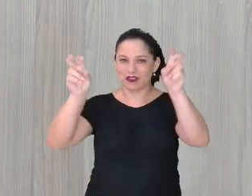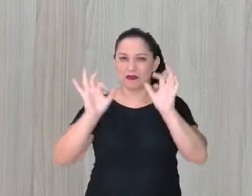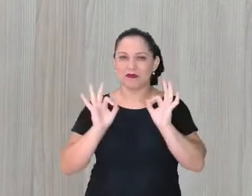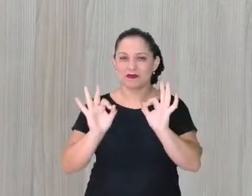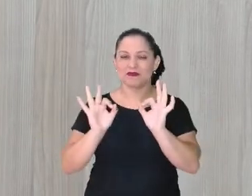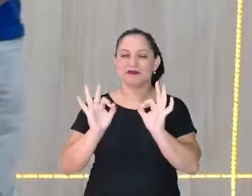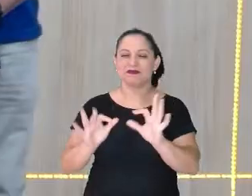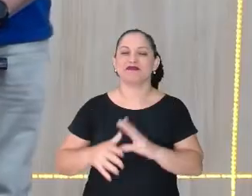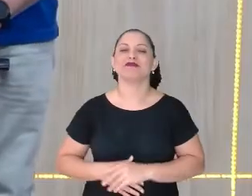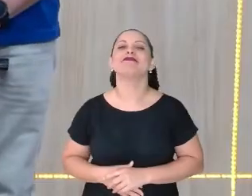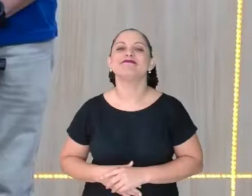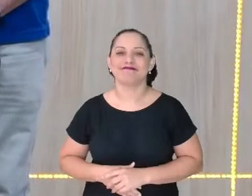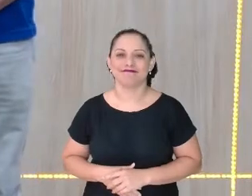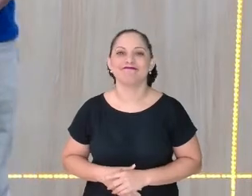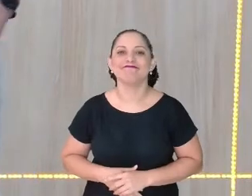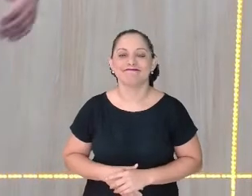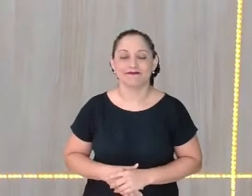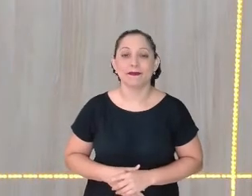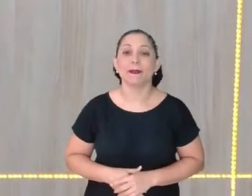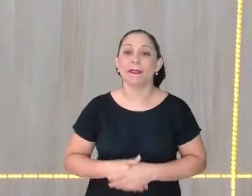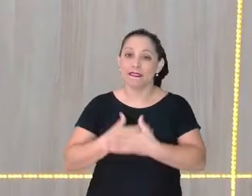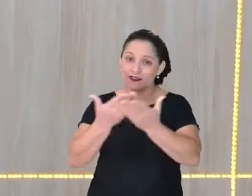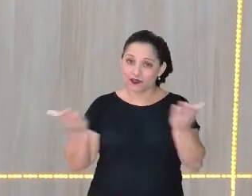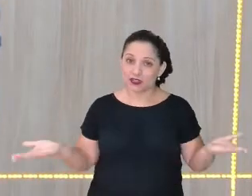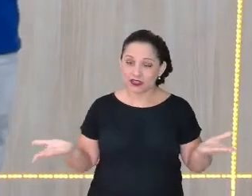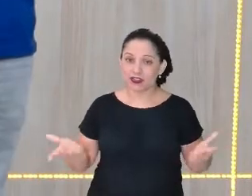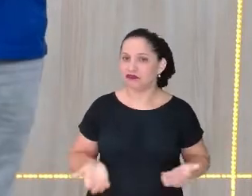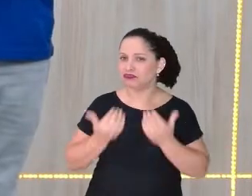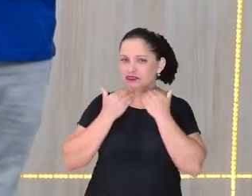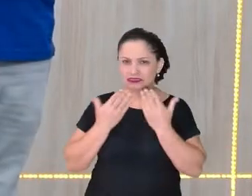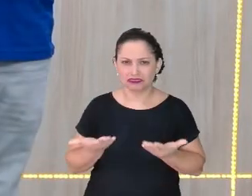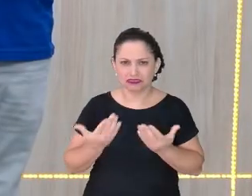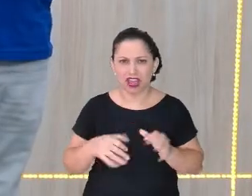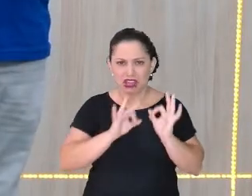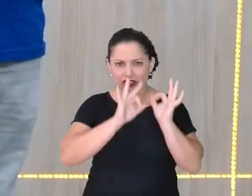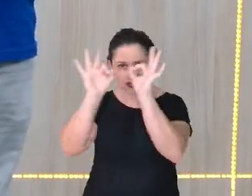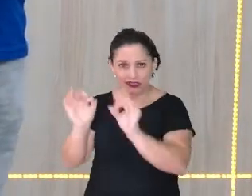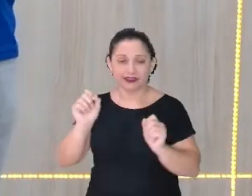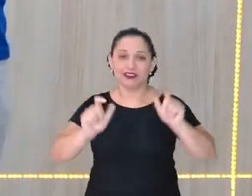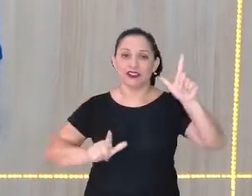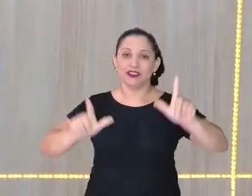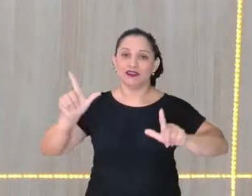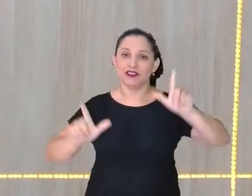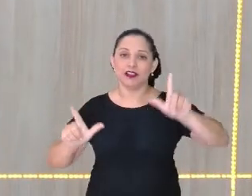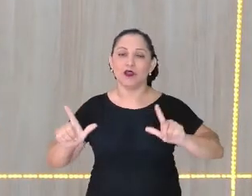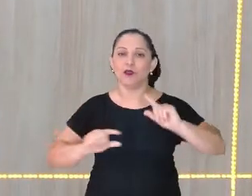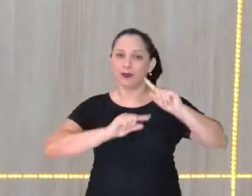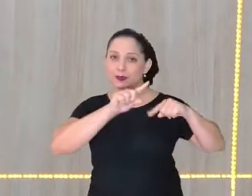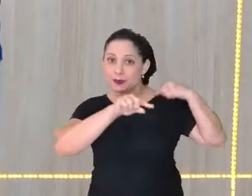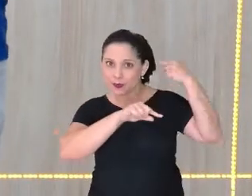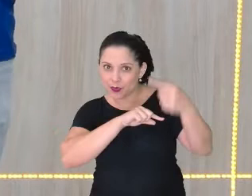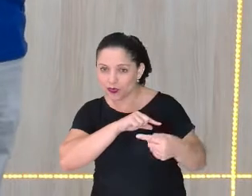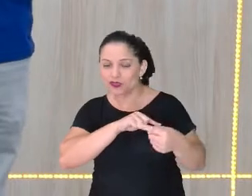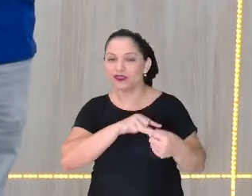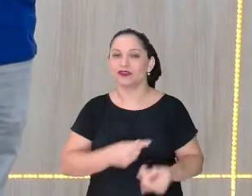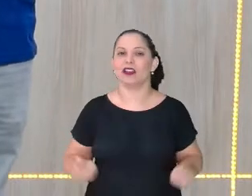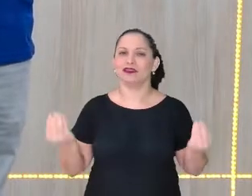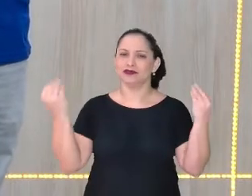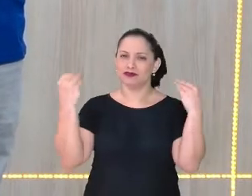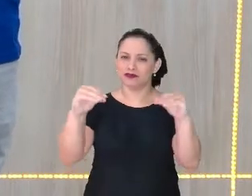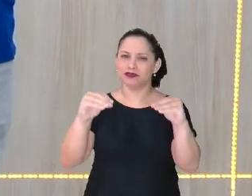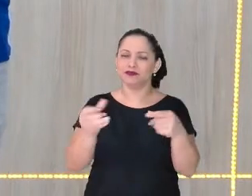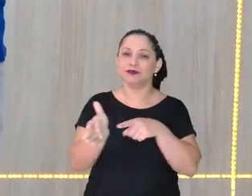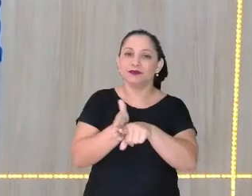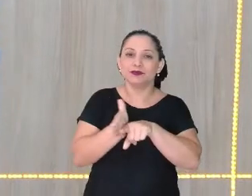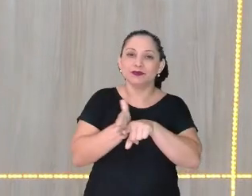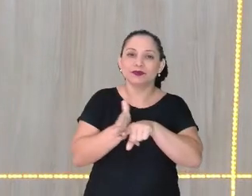viu? Beleza, beleza. Então, se você também não conseguiu ver essa aula hoje ao vivo, você vai lá mais tarde. Essa aula vai estar lá na plataforma